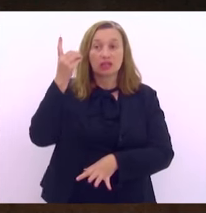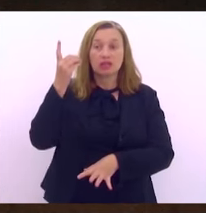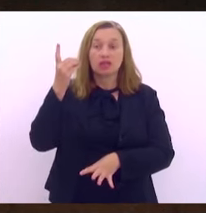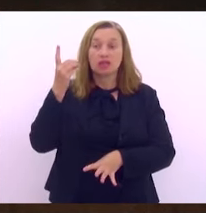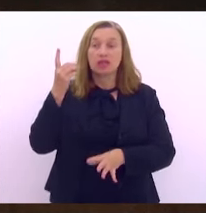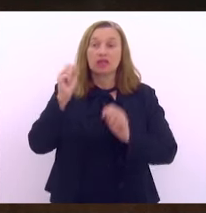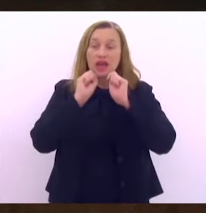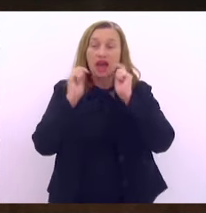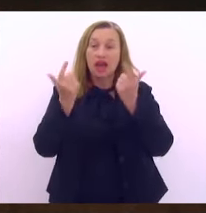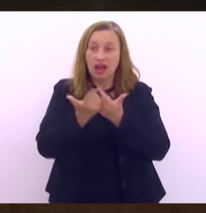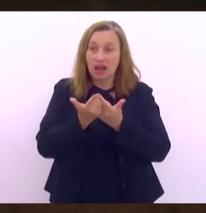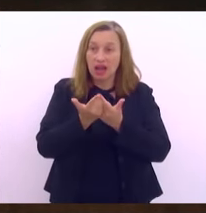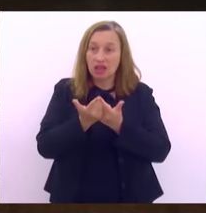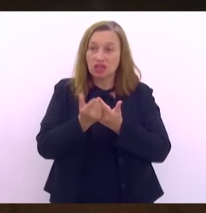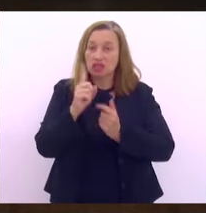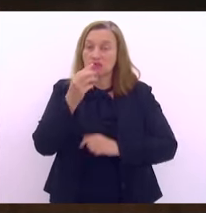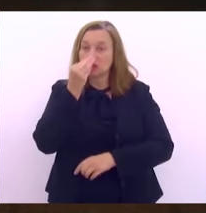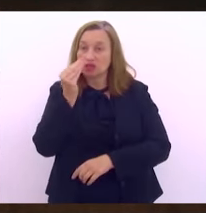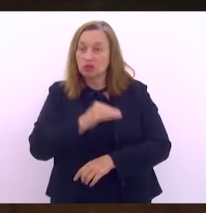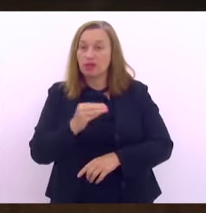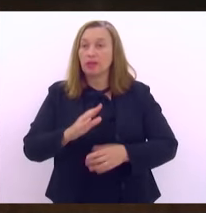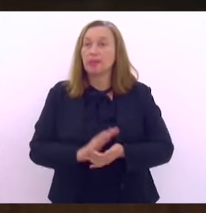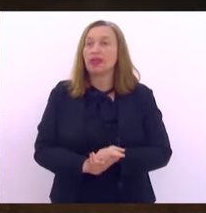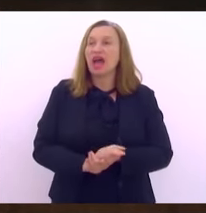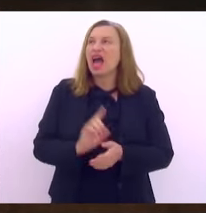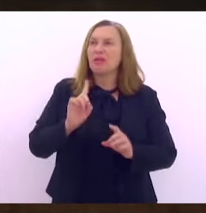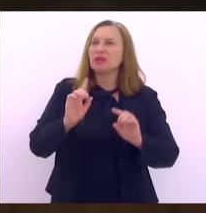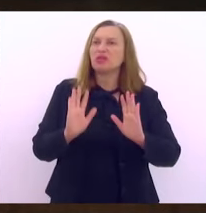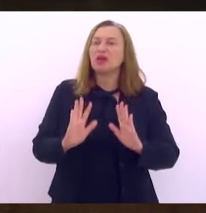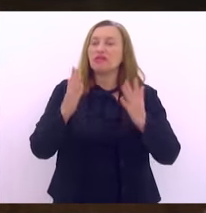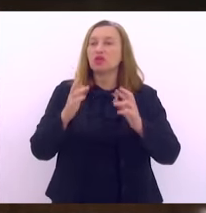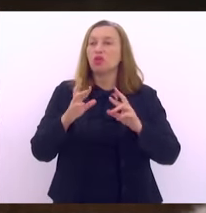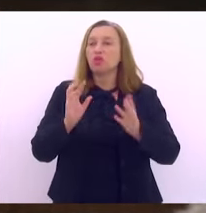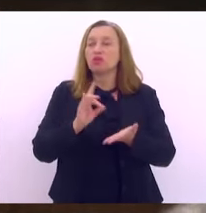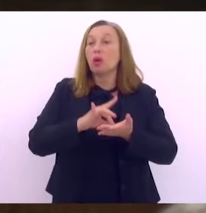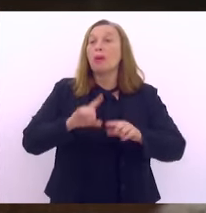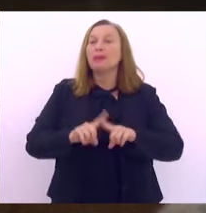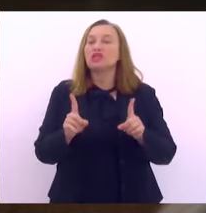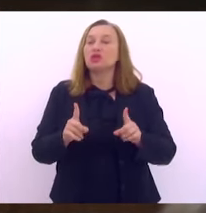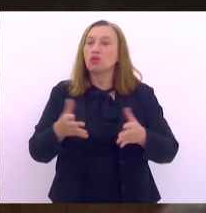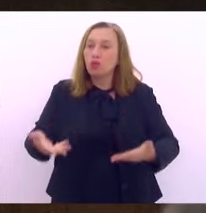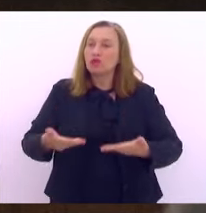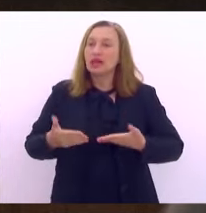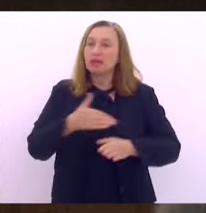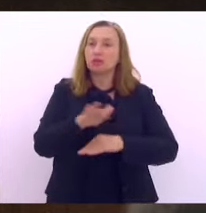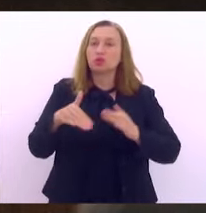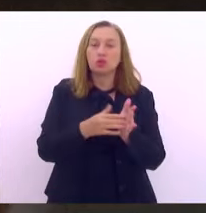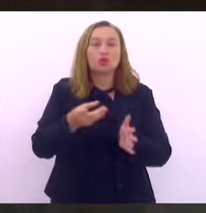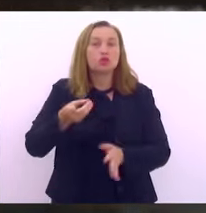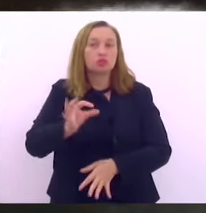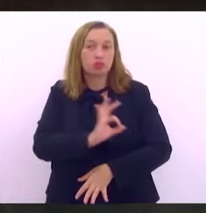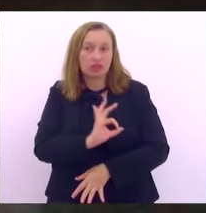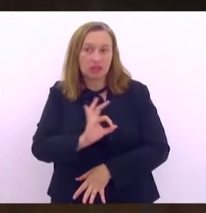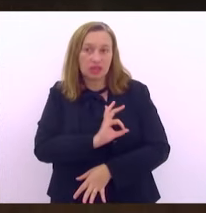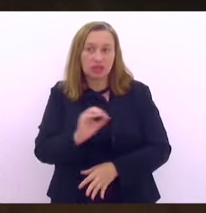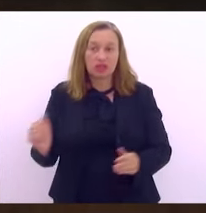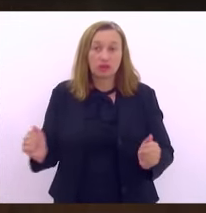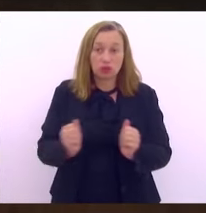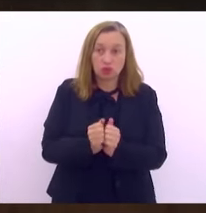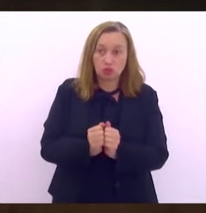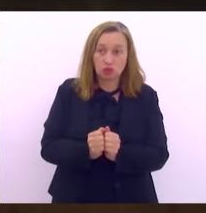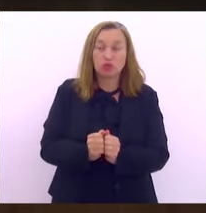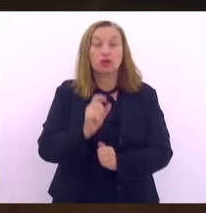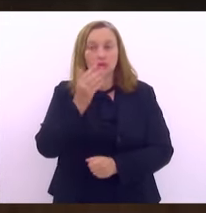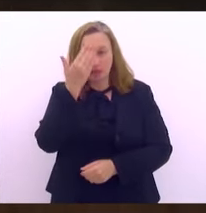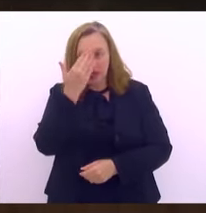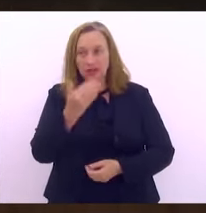tratado assim. Eu era a única autoridade. Ah, mas não era evento oficial. Mas eu fui convidada por todos os policiais que estavam envolvidos. É